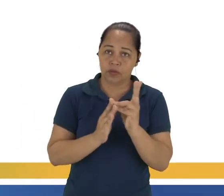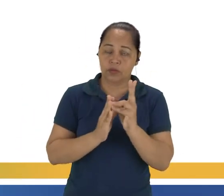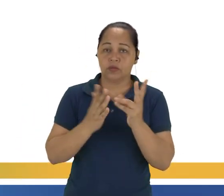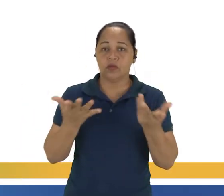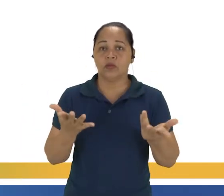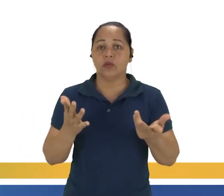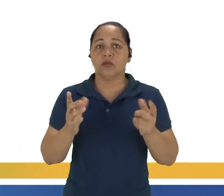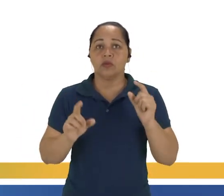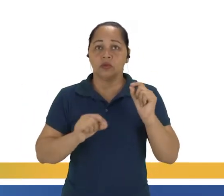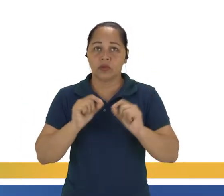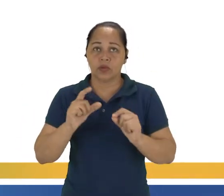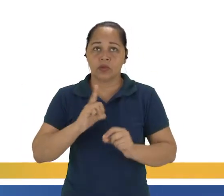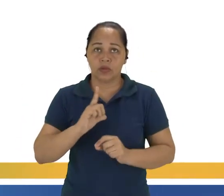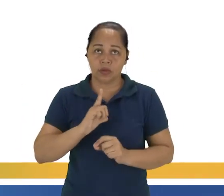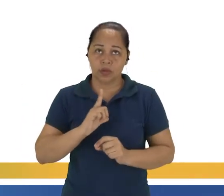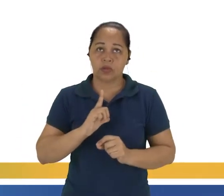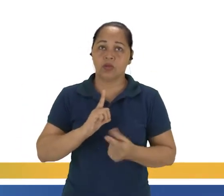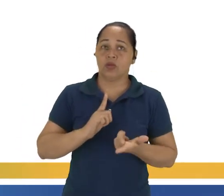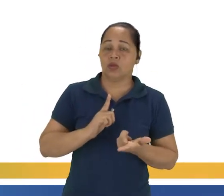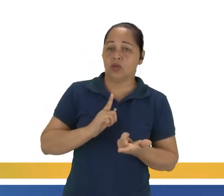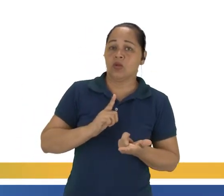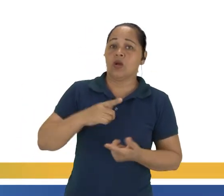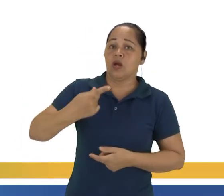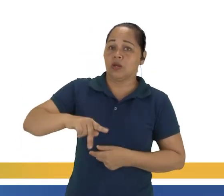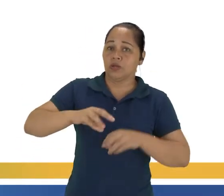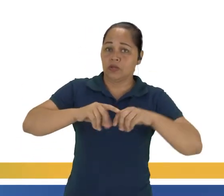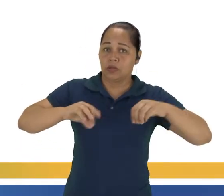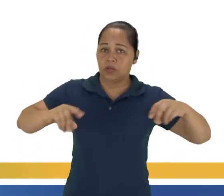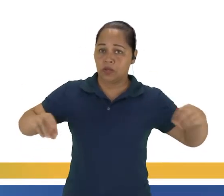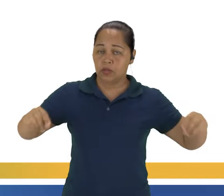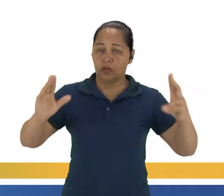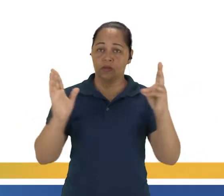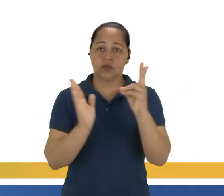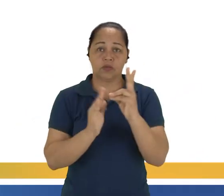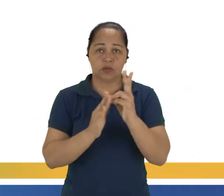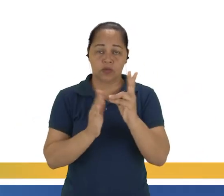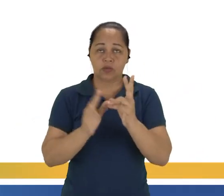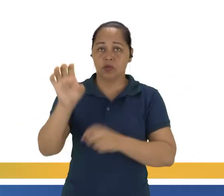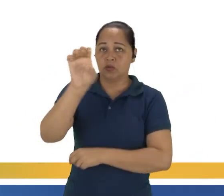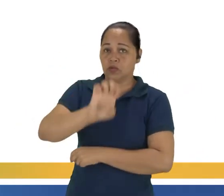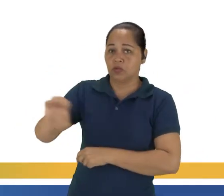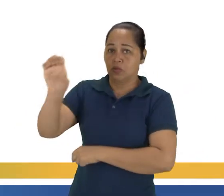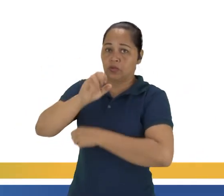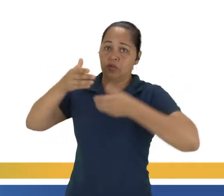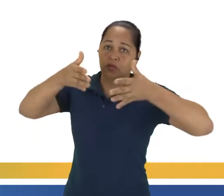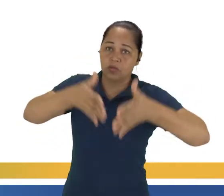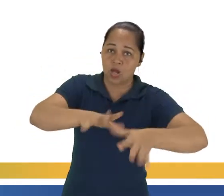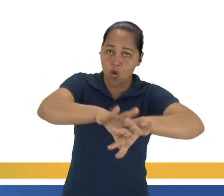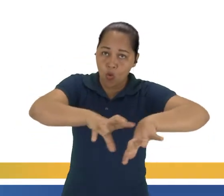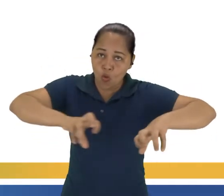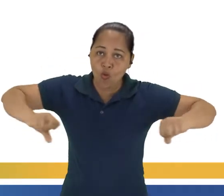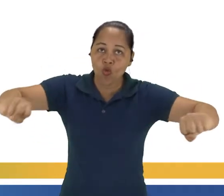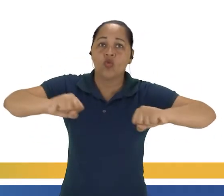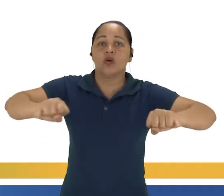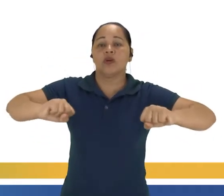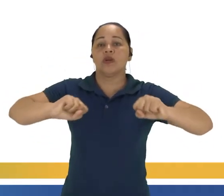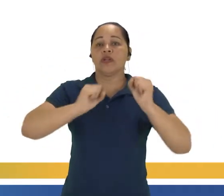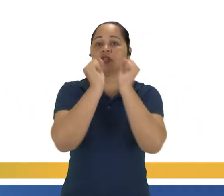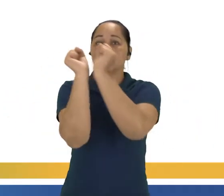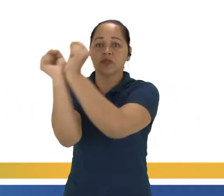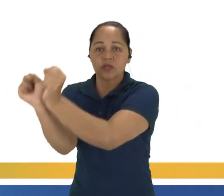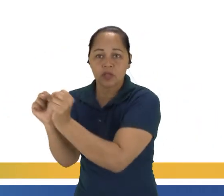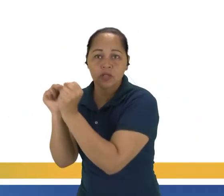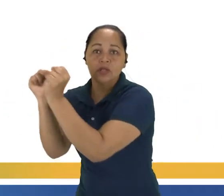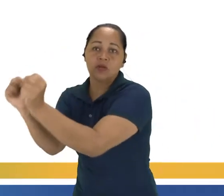nós temos aqui os donos da terra, que eram os índios, né, os que já moravam aqui, os europeus que chegaram invadindo, e os negros que foram